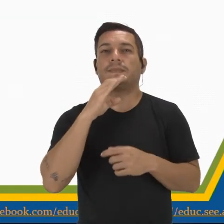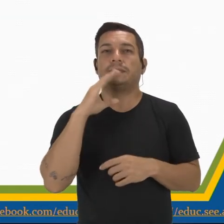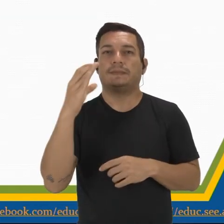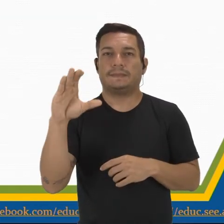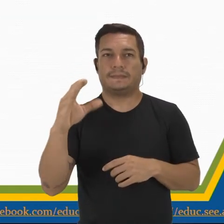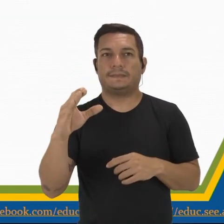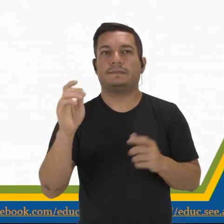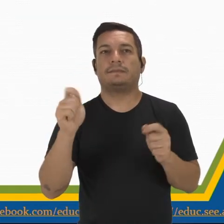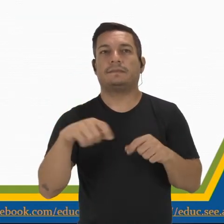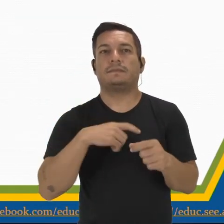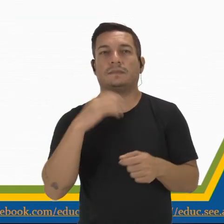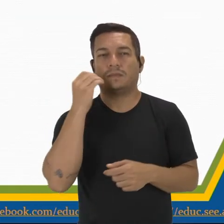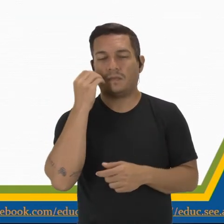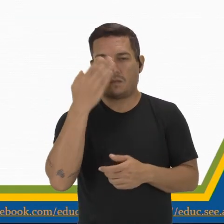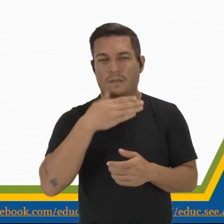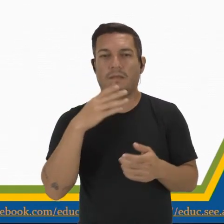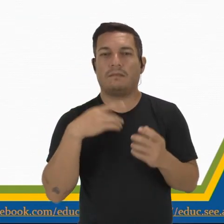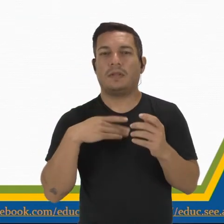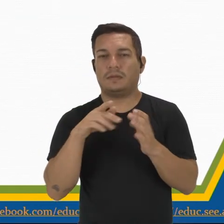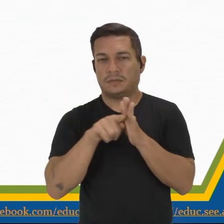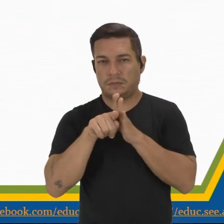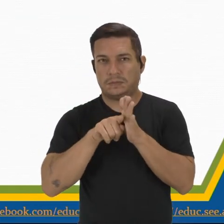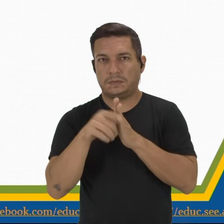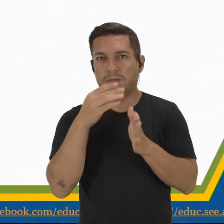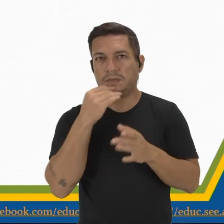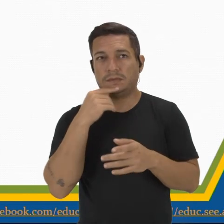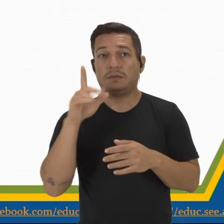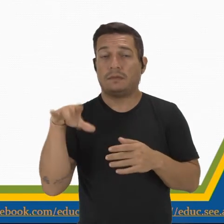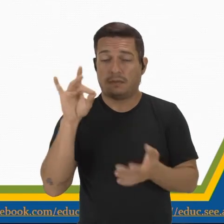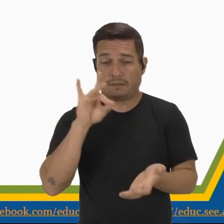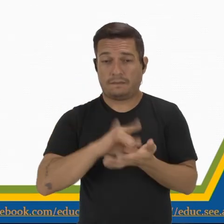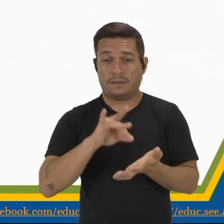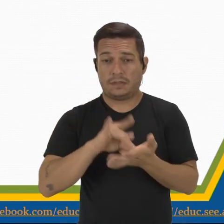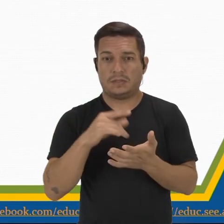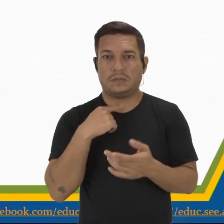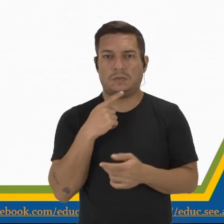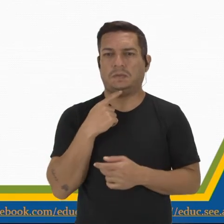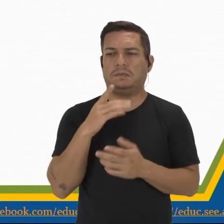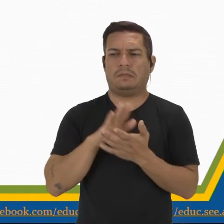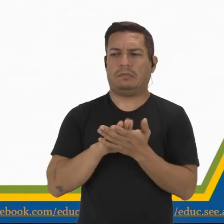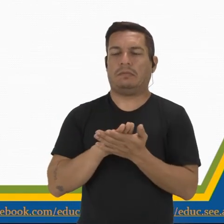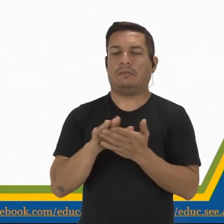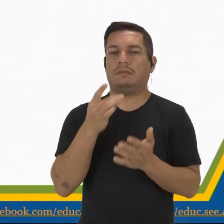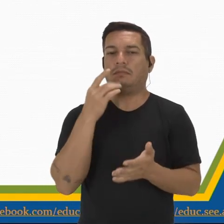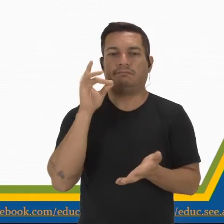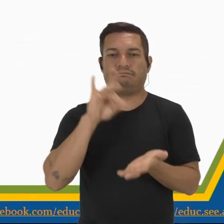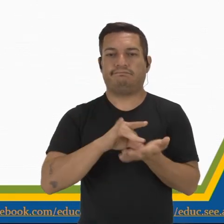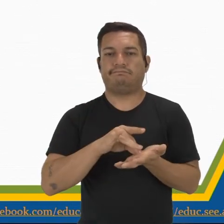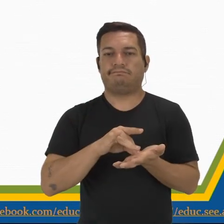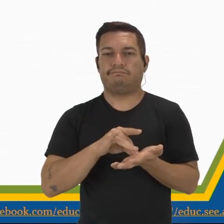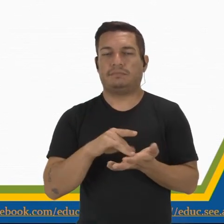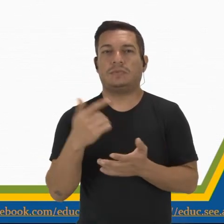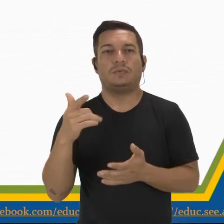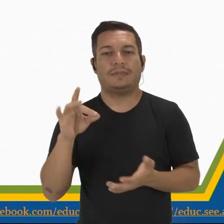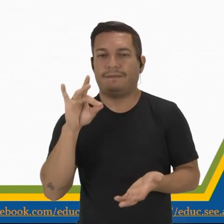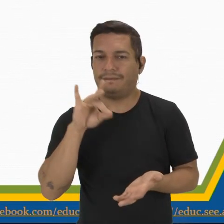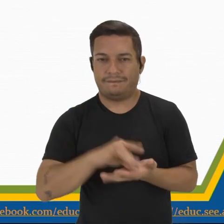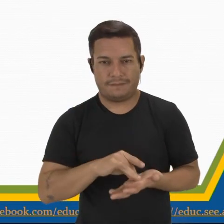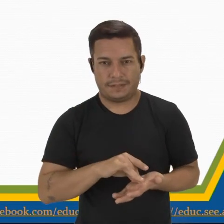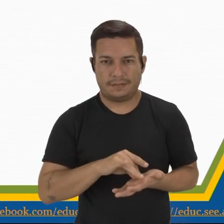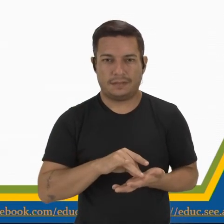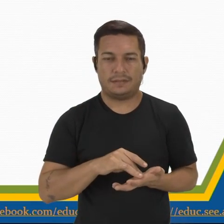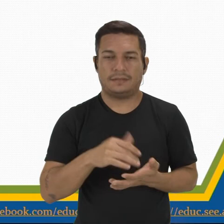gabarito. Uma ideia apoiada pelo conhecimento científico que, de tão comprovada pelos cientistas, é considerada uma verdade